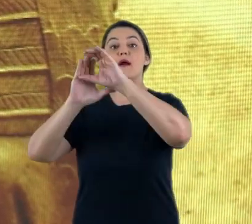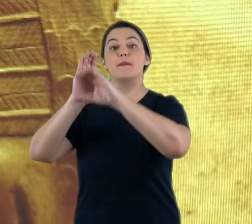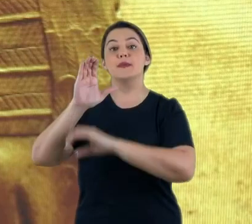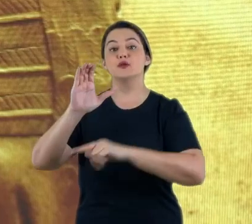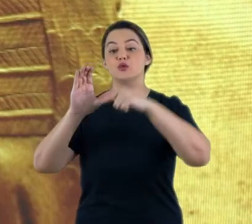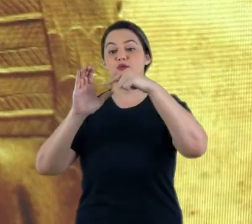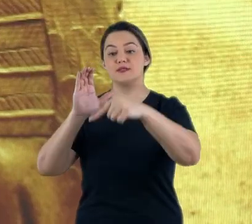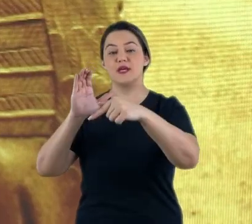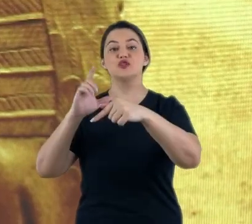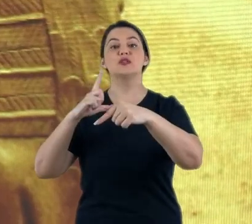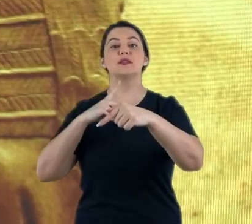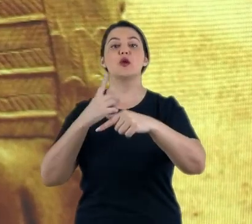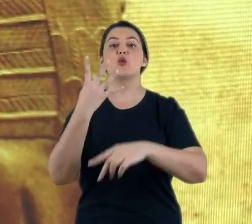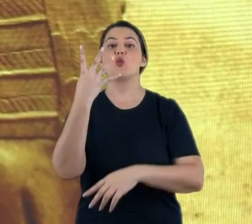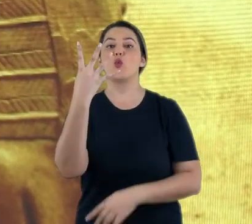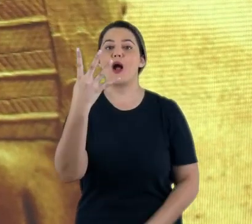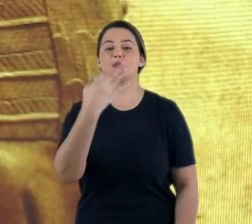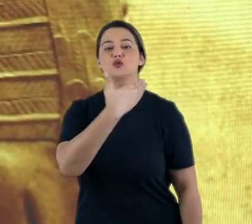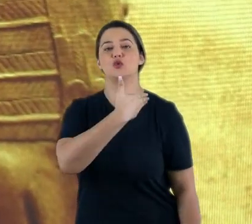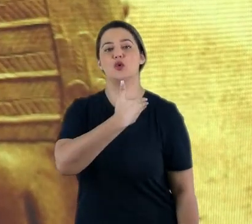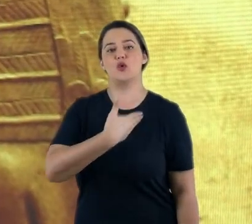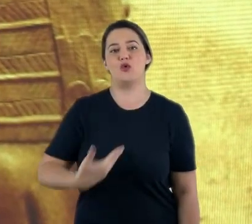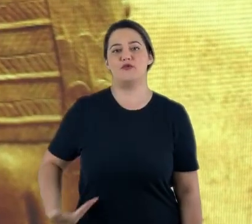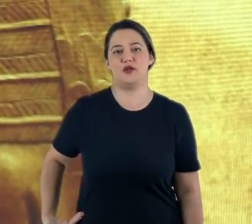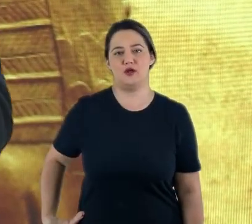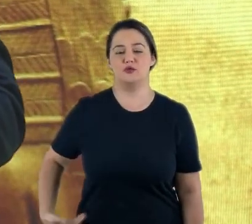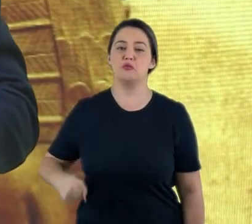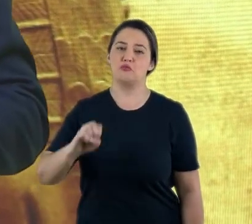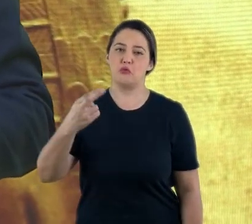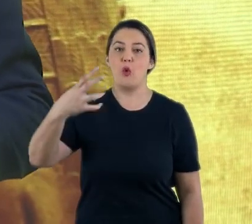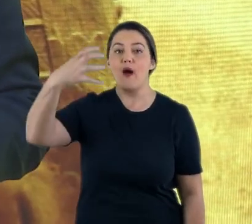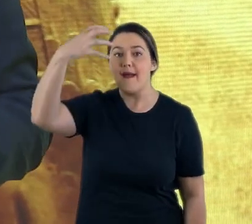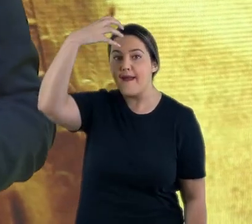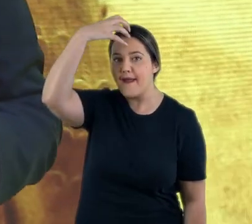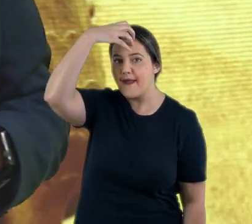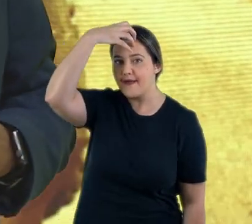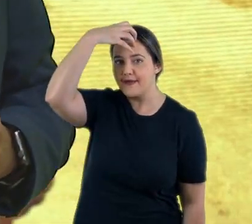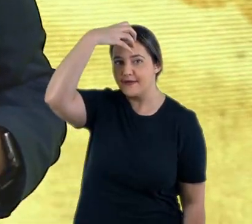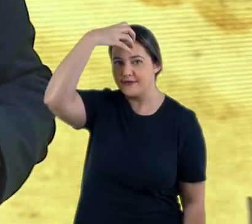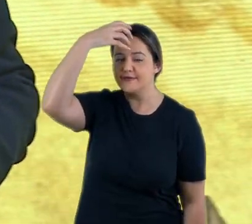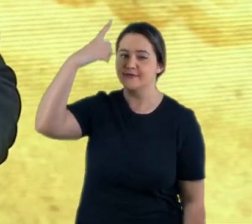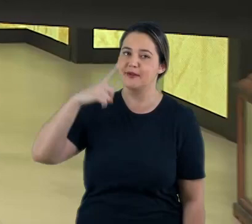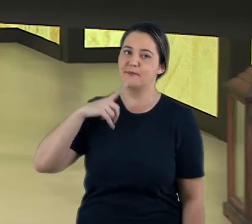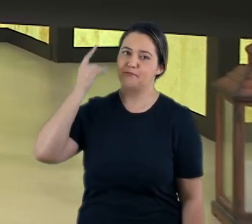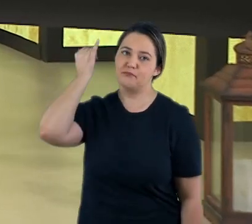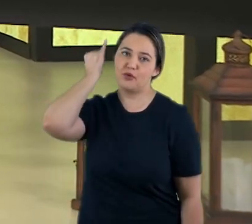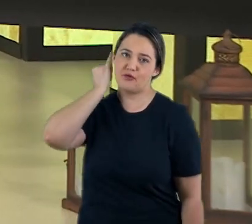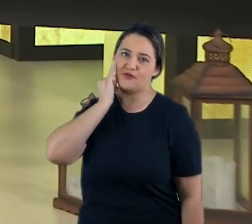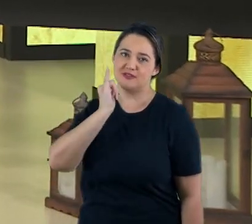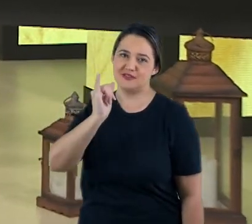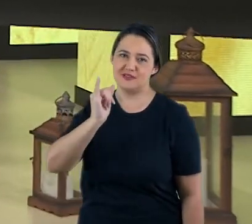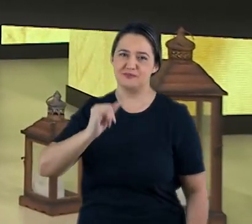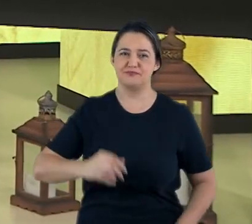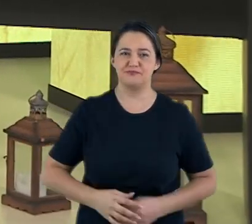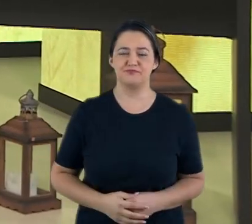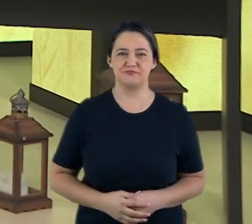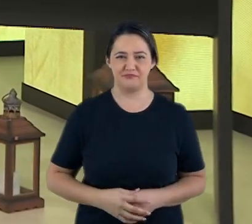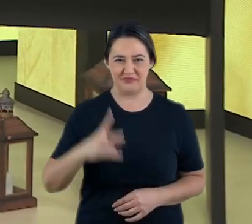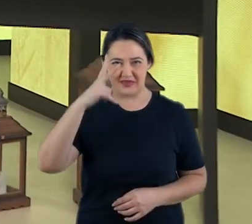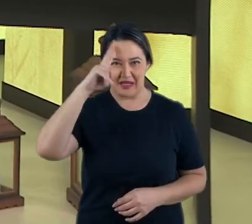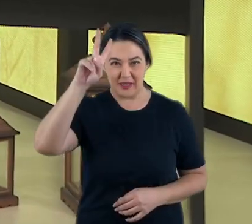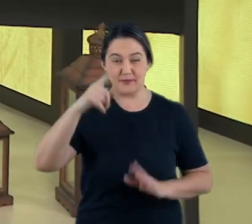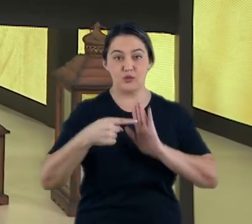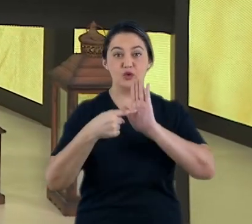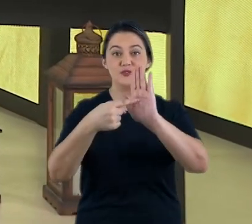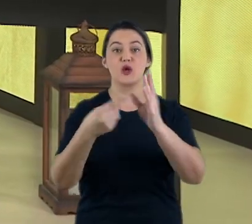tenho detalhes sobre 4 reis profetizados naquela visão de Daniel. Se você se lembrar, eu mostrei